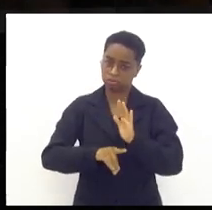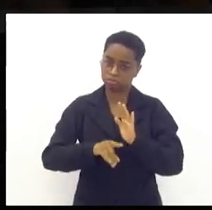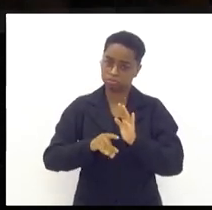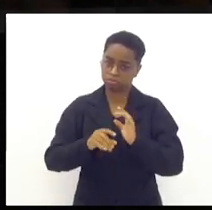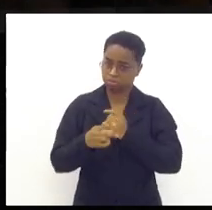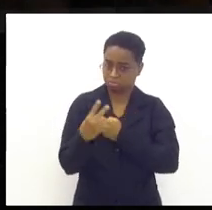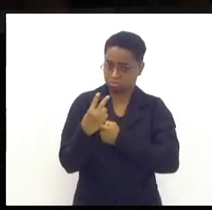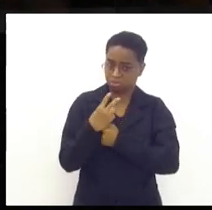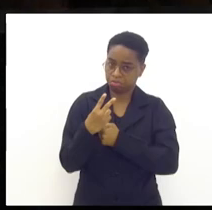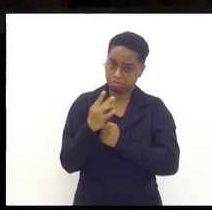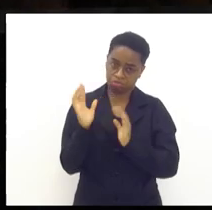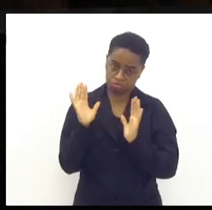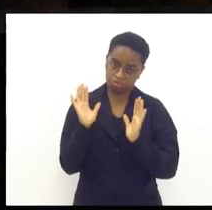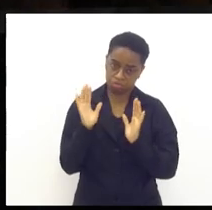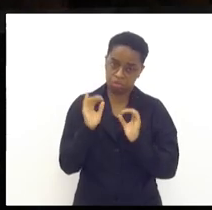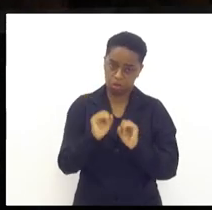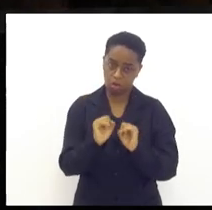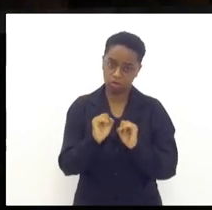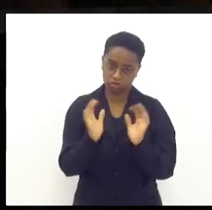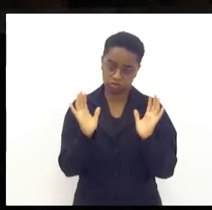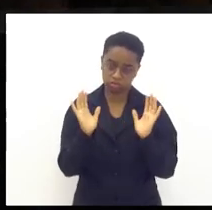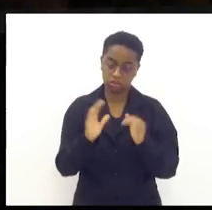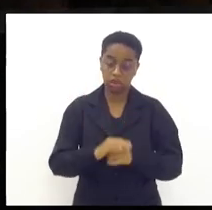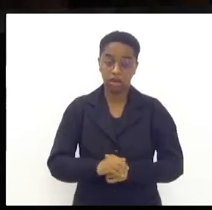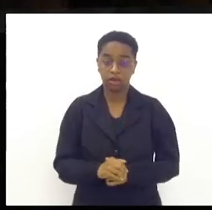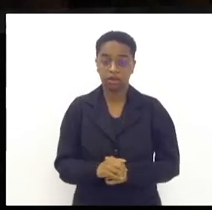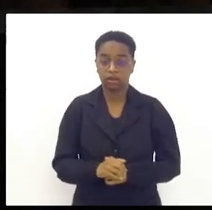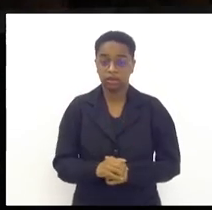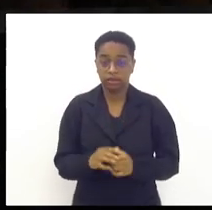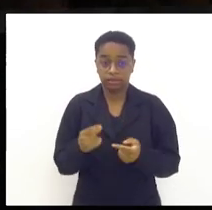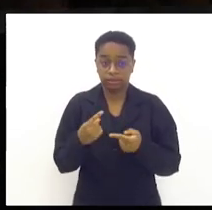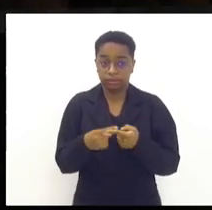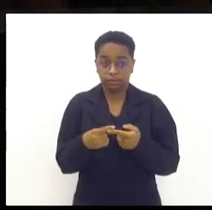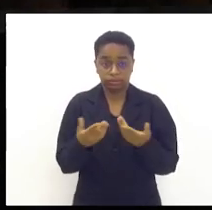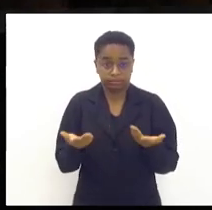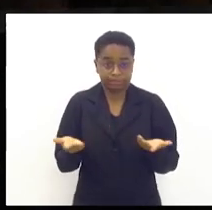do contraditório, porque